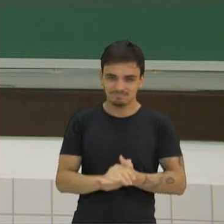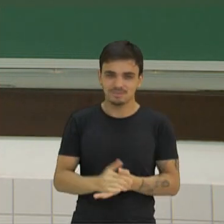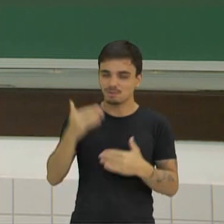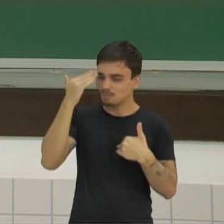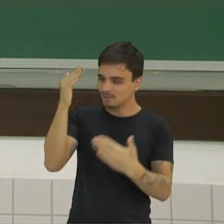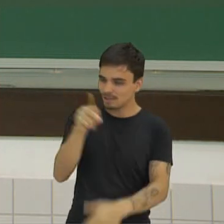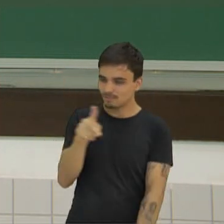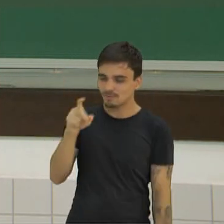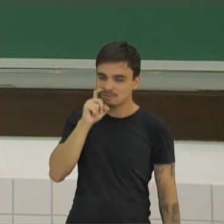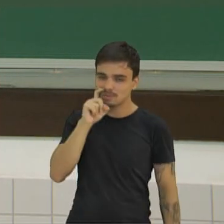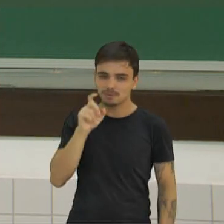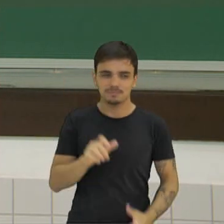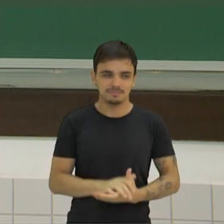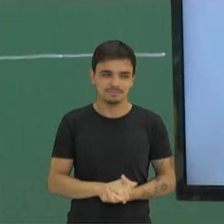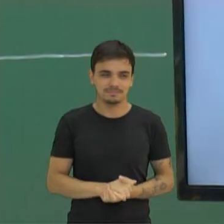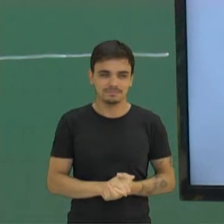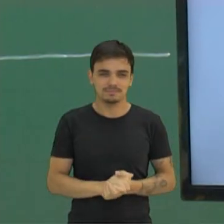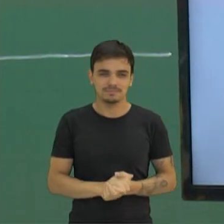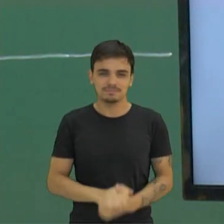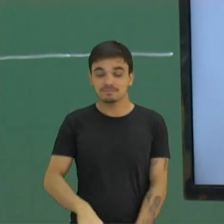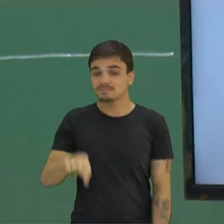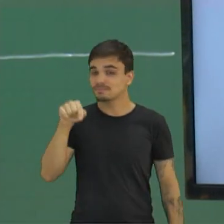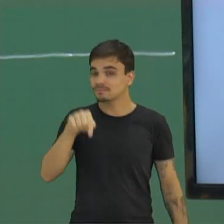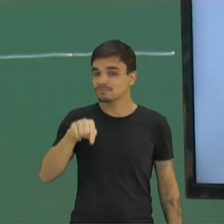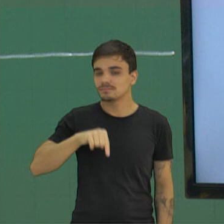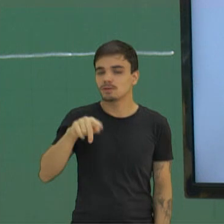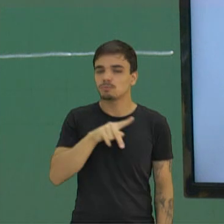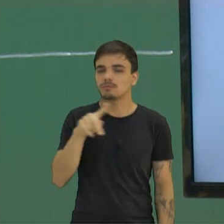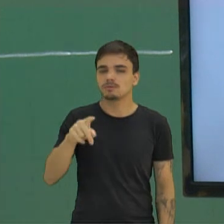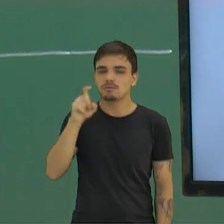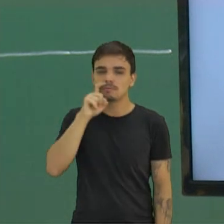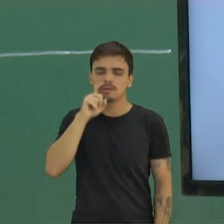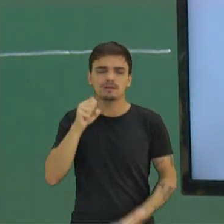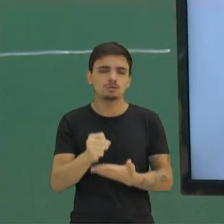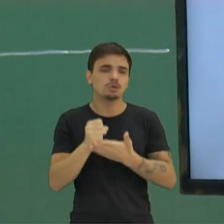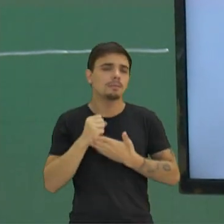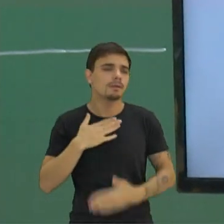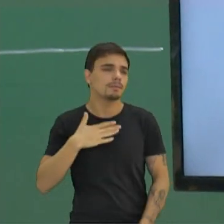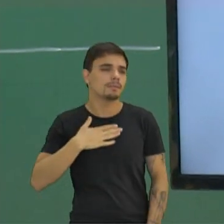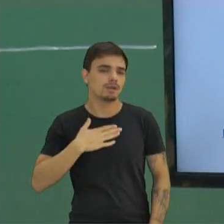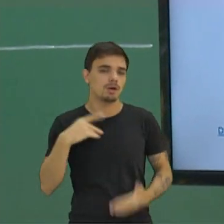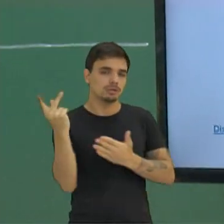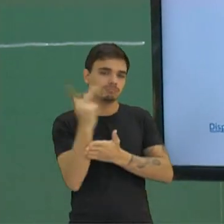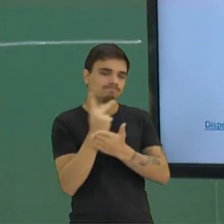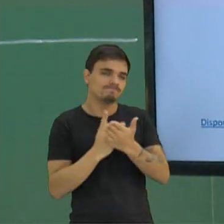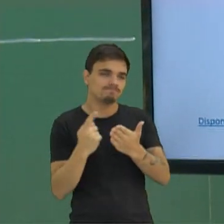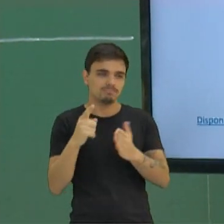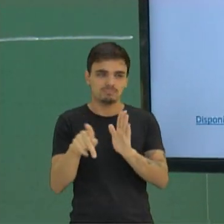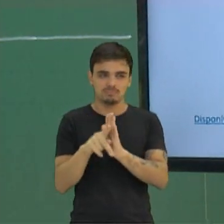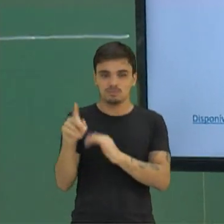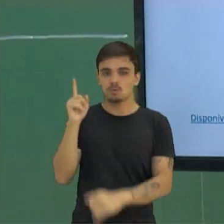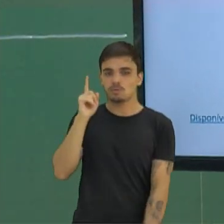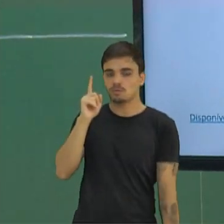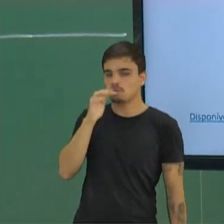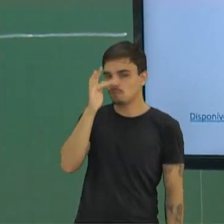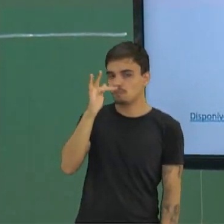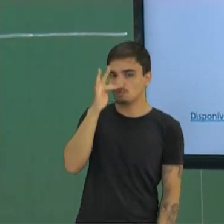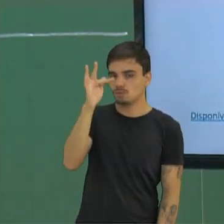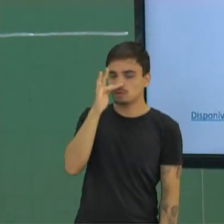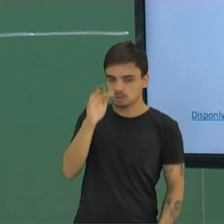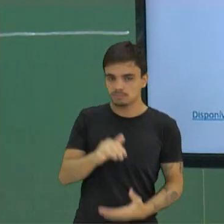Obrigado pelo senhor Fabiano aqui pessoal Professor Fabiano me ajudou desenhando as flores